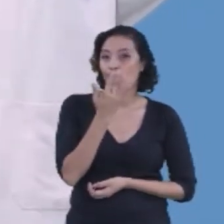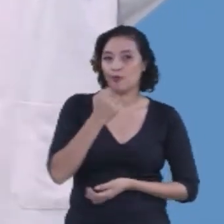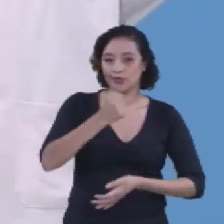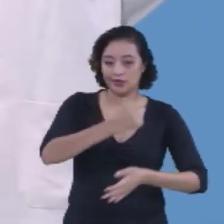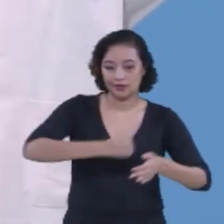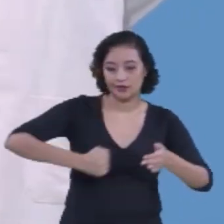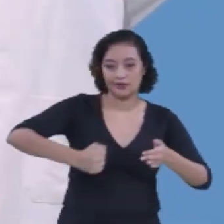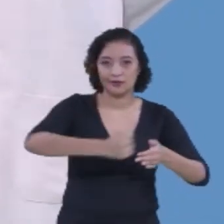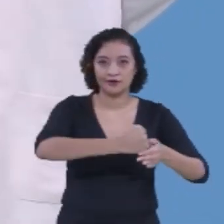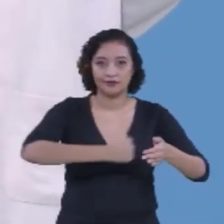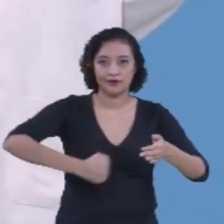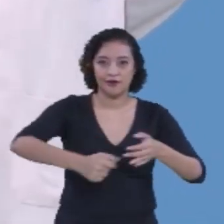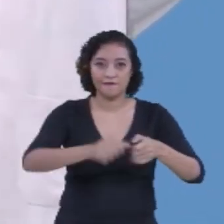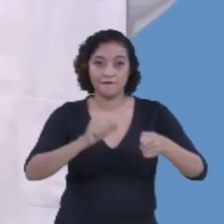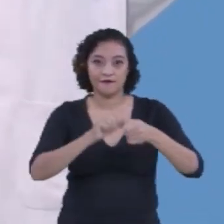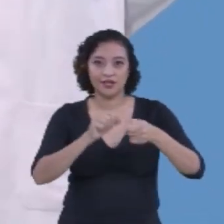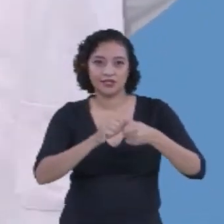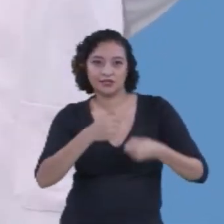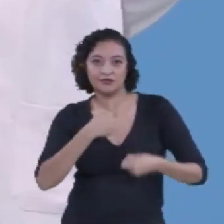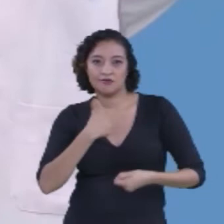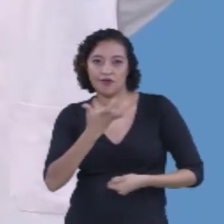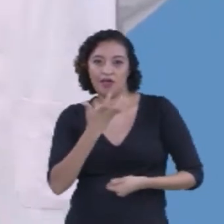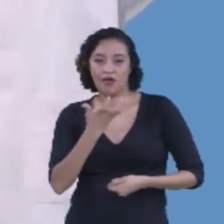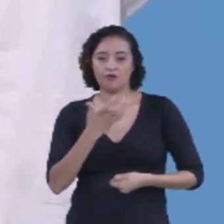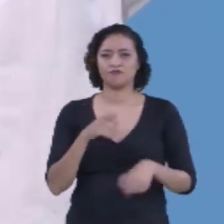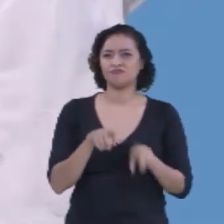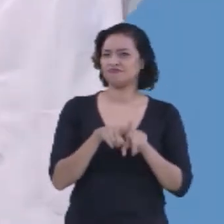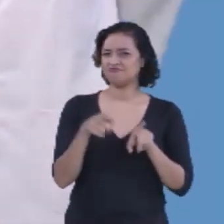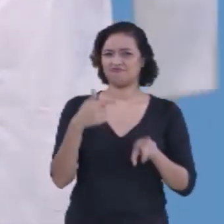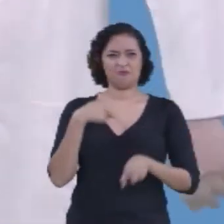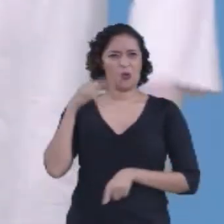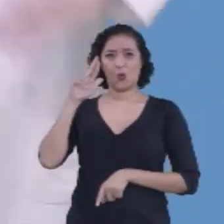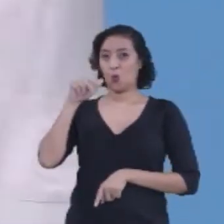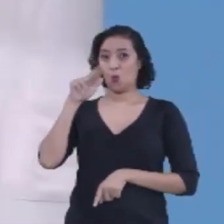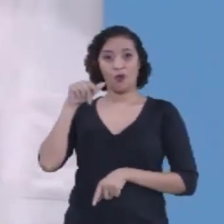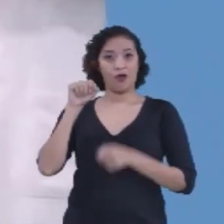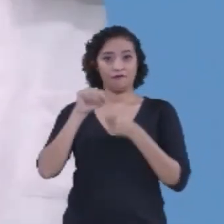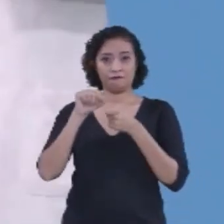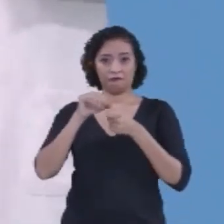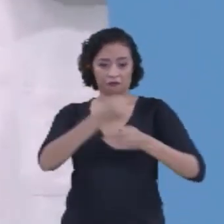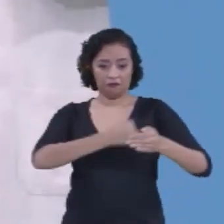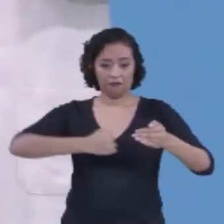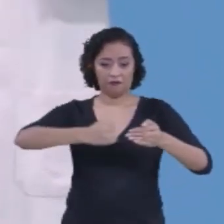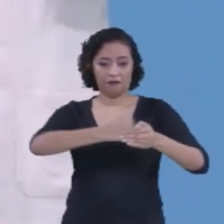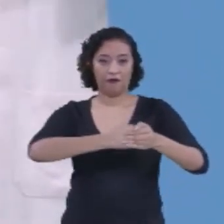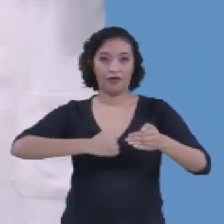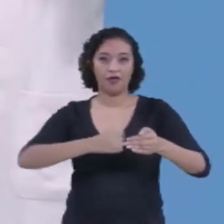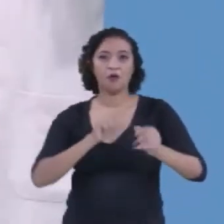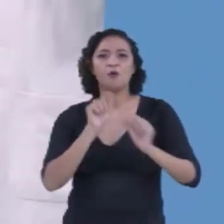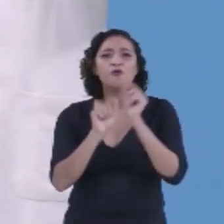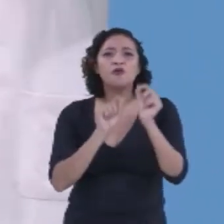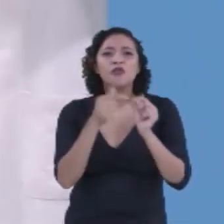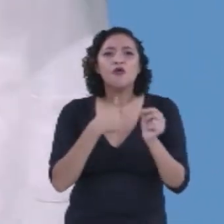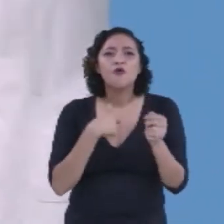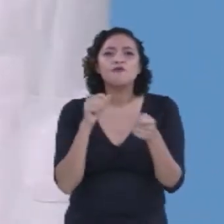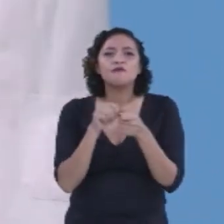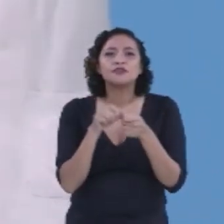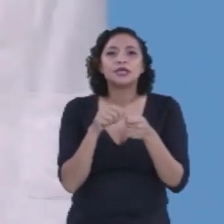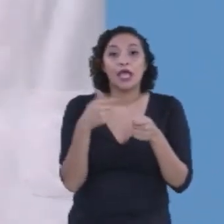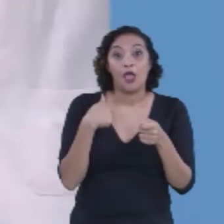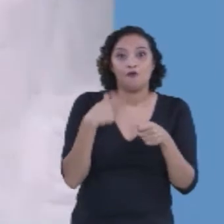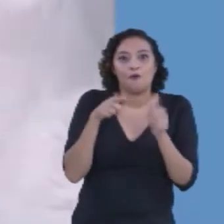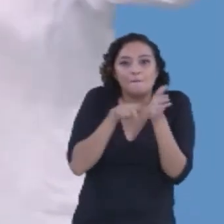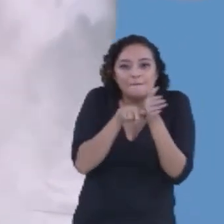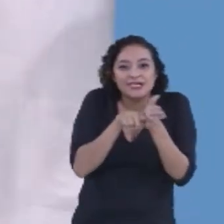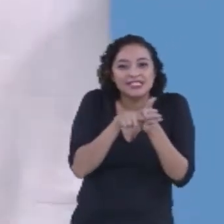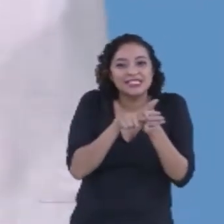para a sua família, que você nunca preparou, não é? Uma comida que você nunca preparou, o que você faz? Você vai em busca de algo que